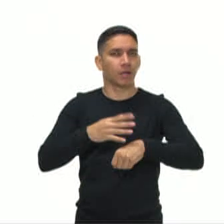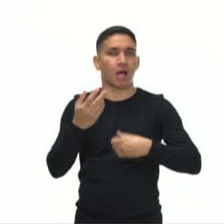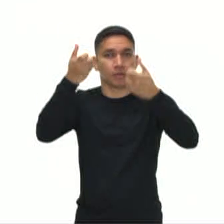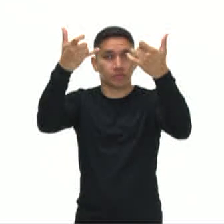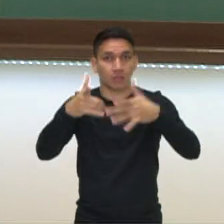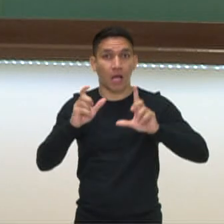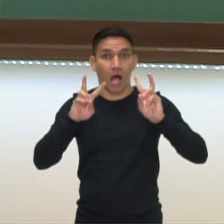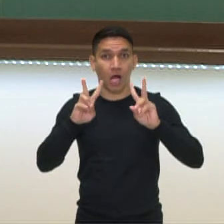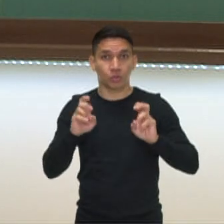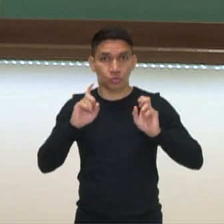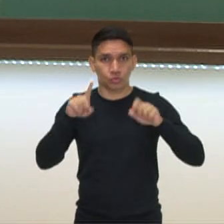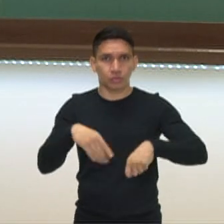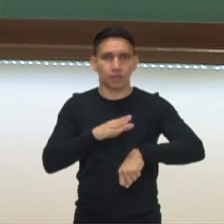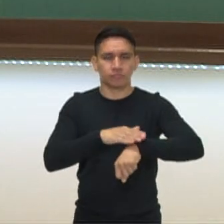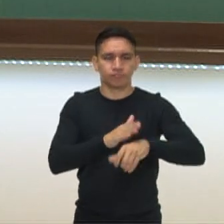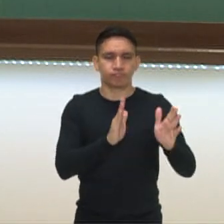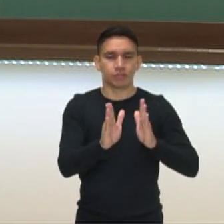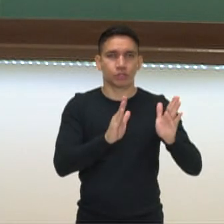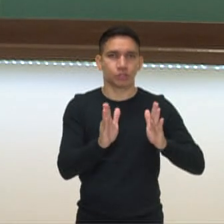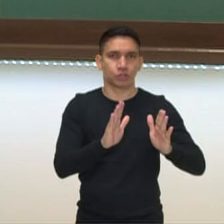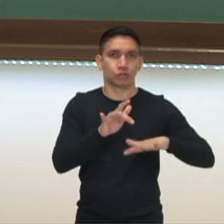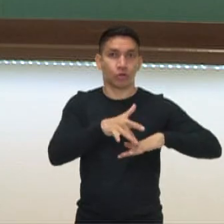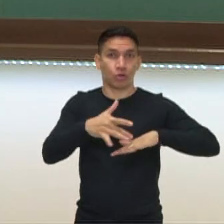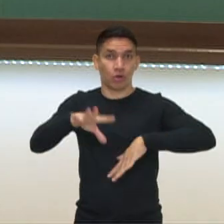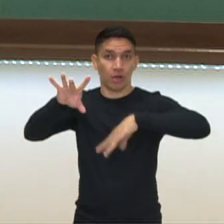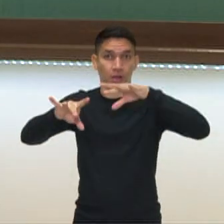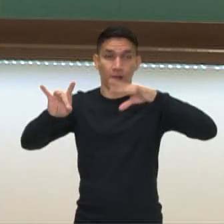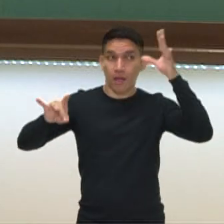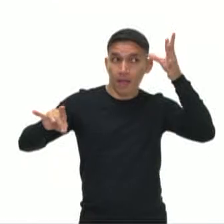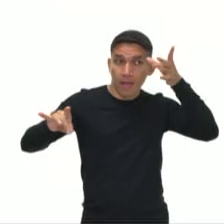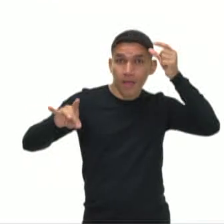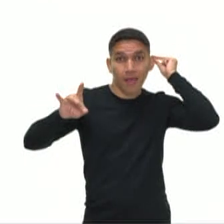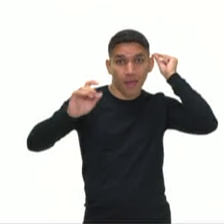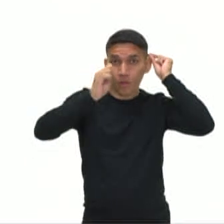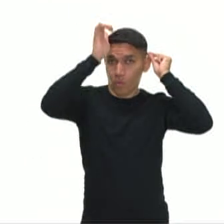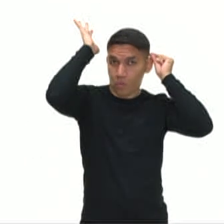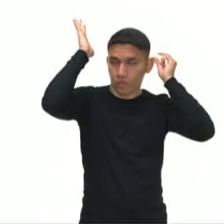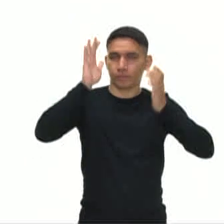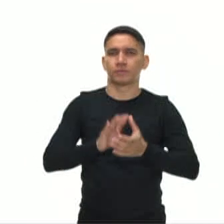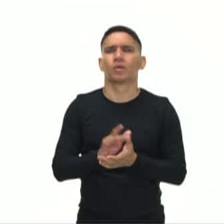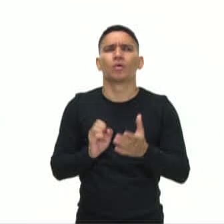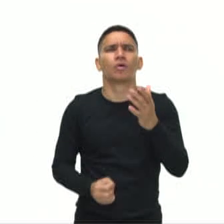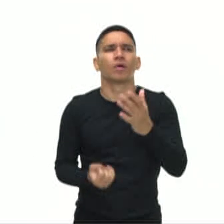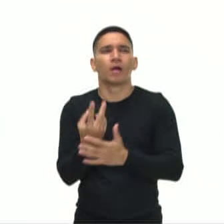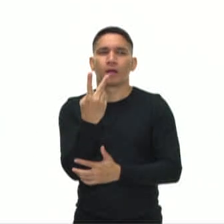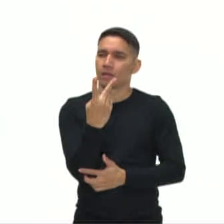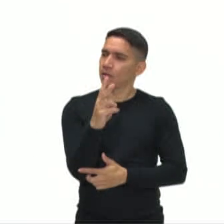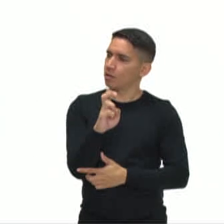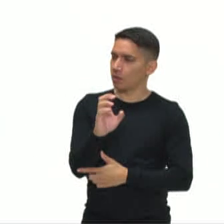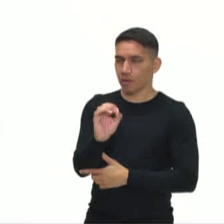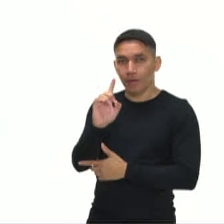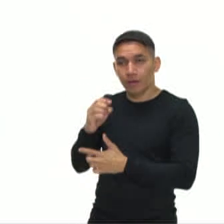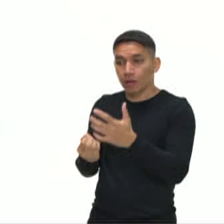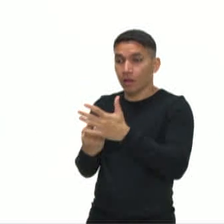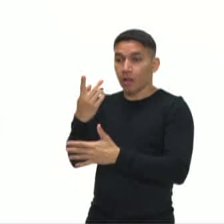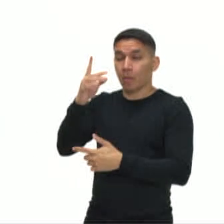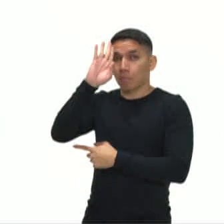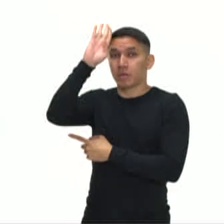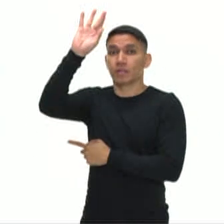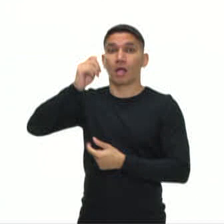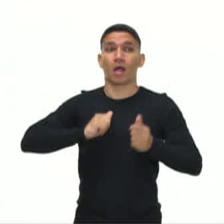sobre a época de ouro do teatro greco romano. Em 250 surgem os maiores autores que divulgaram o teatro por toda Roma.